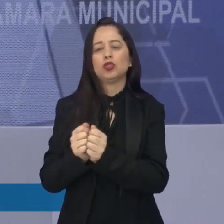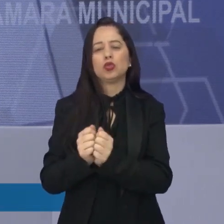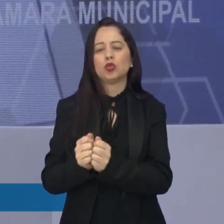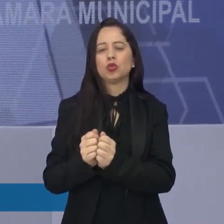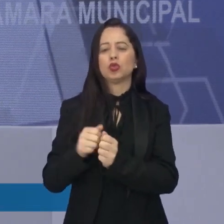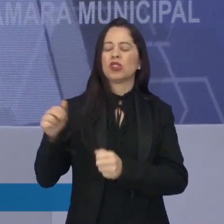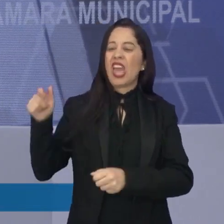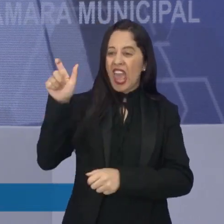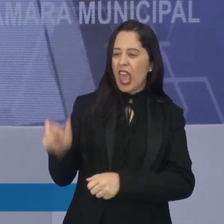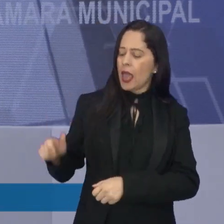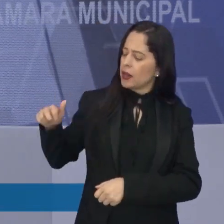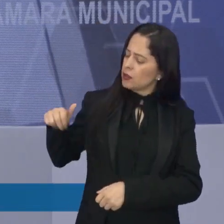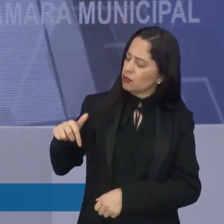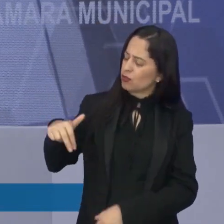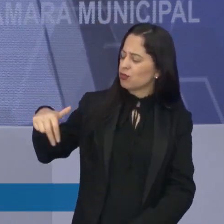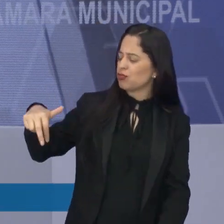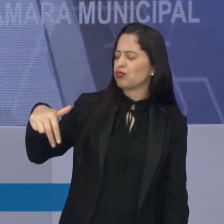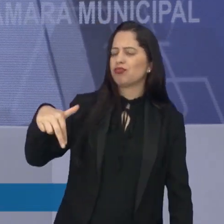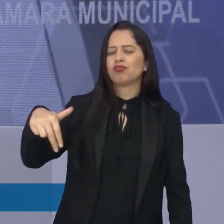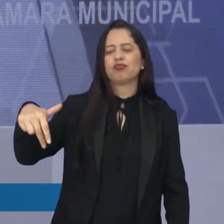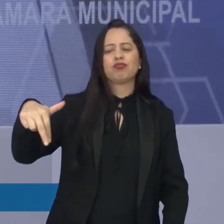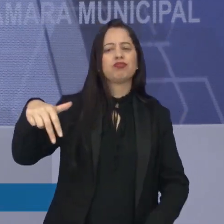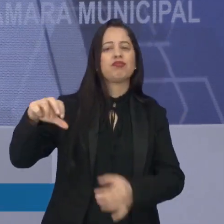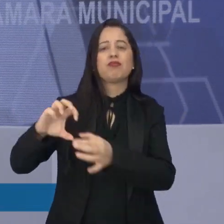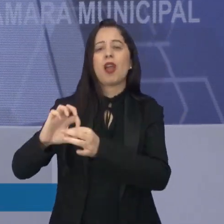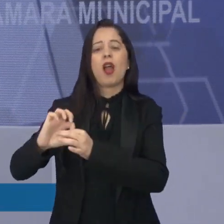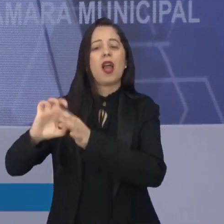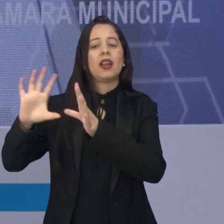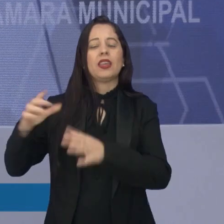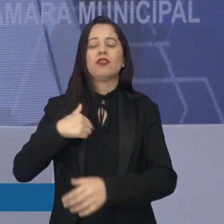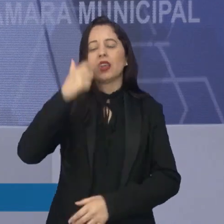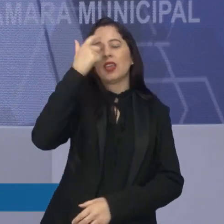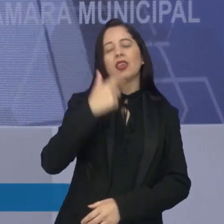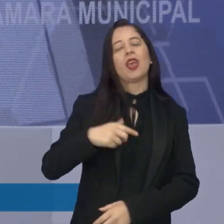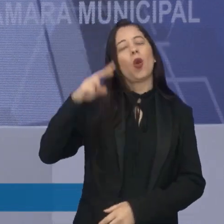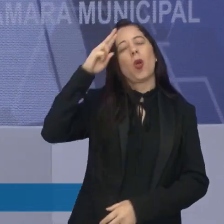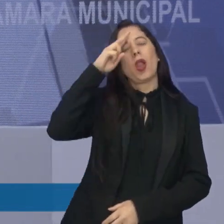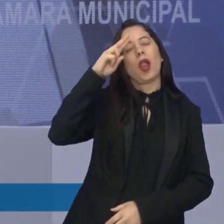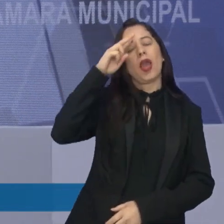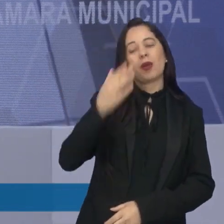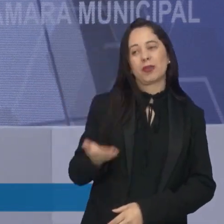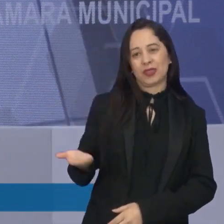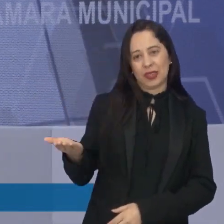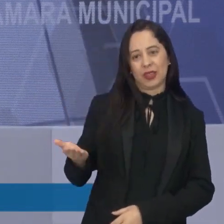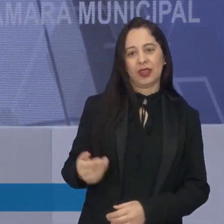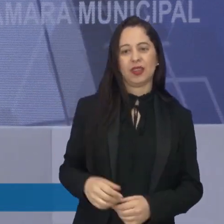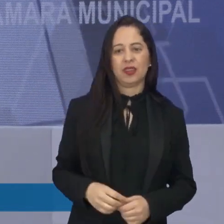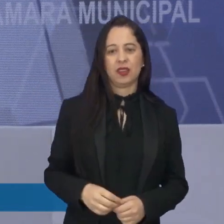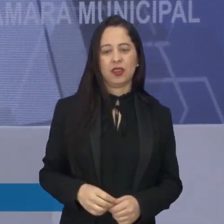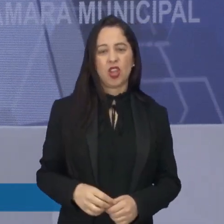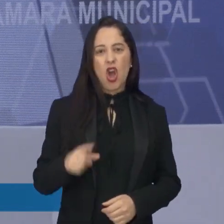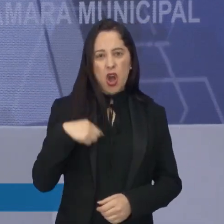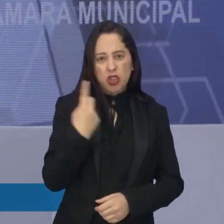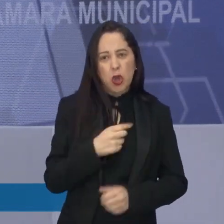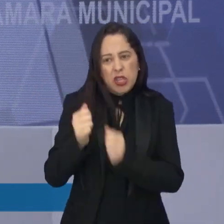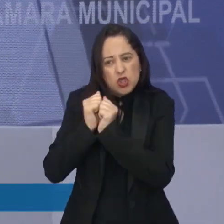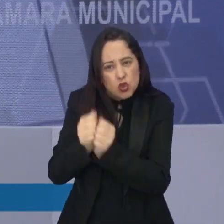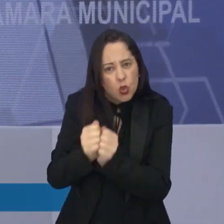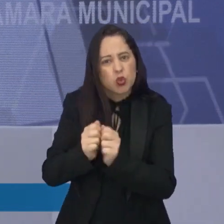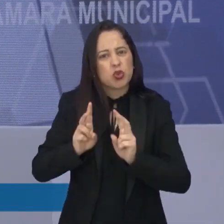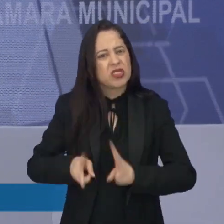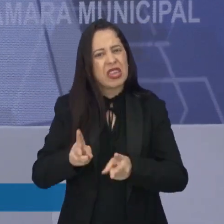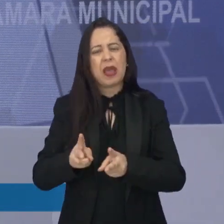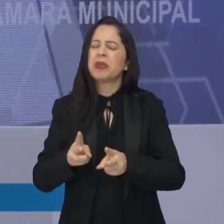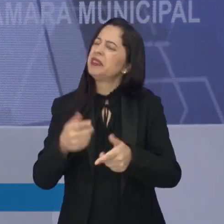por vezes perto de sua sombra e nas lembranças de conversas noutrora. Não nos vemos muito, mas